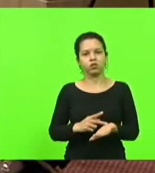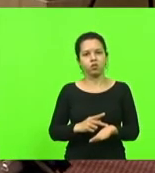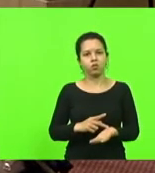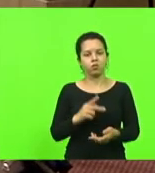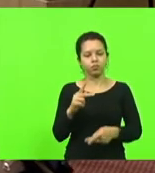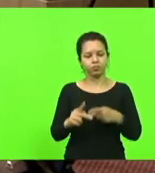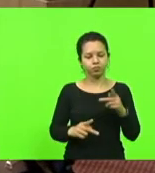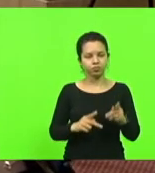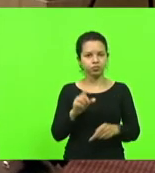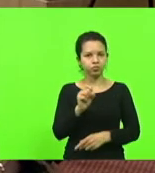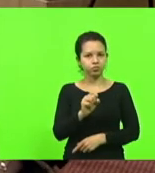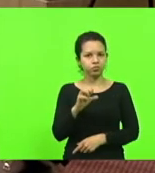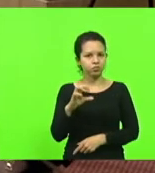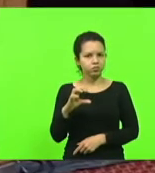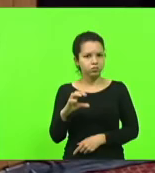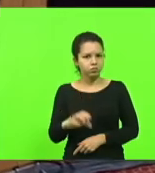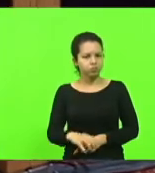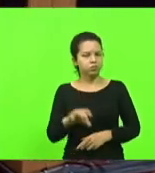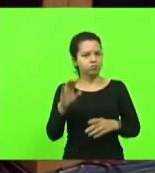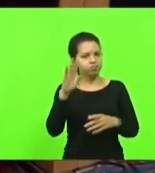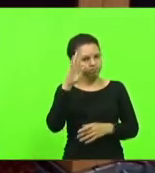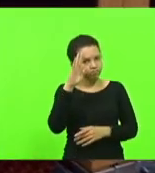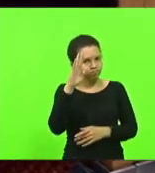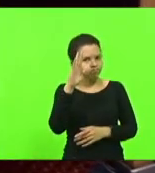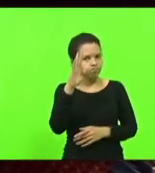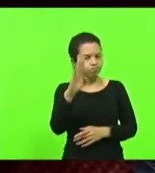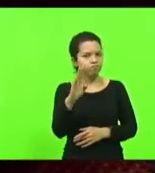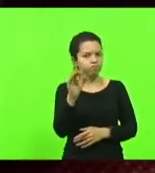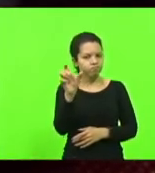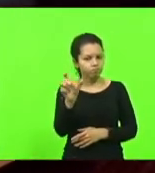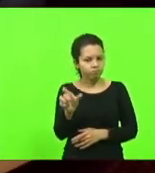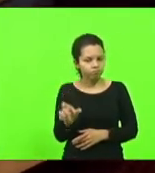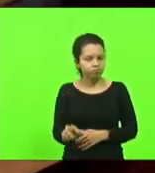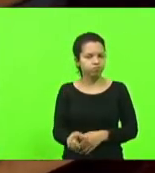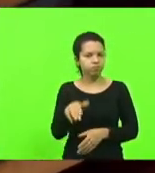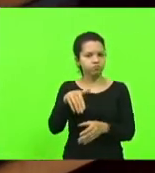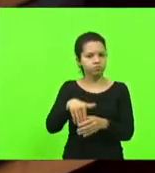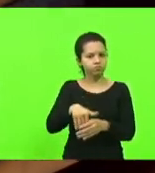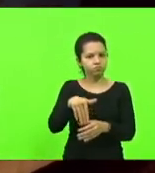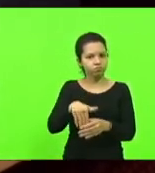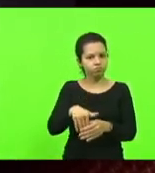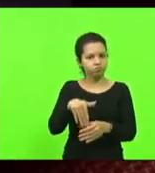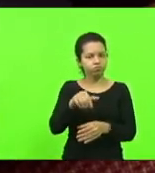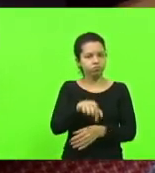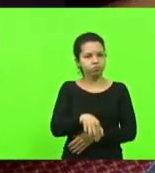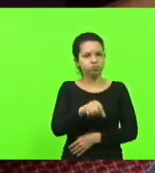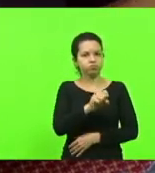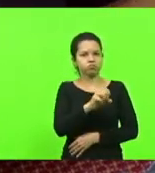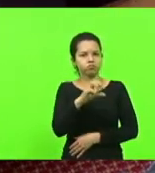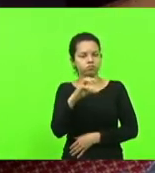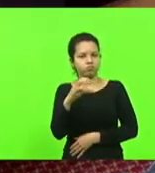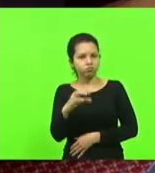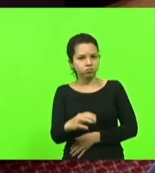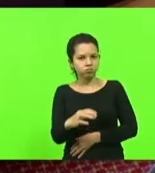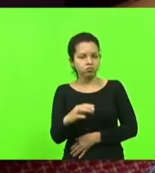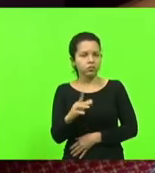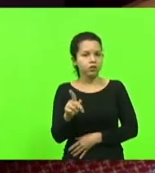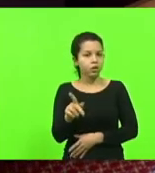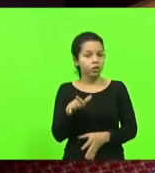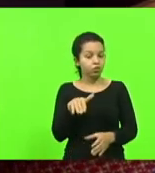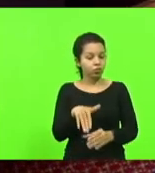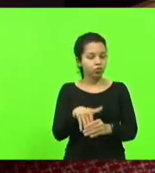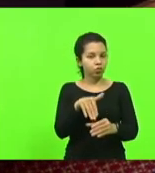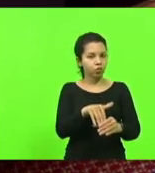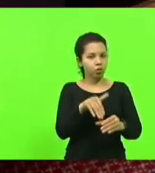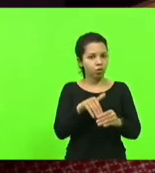o catarinense em especial, o eleitor catarinense, ele deu a maioria dos votos para o